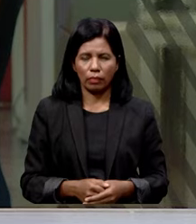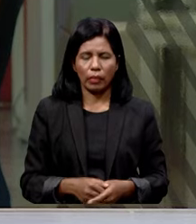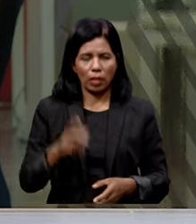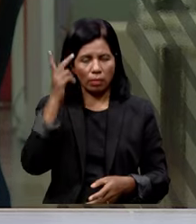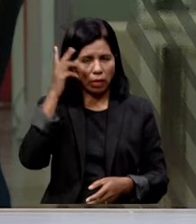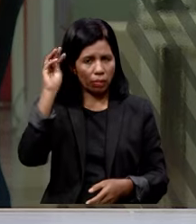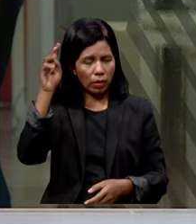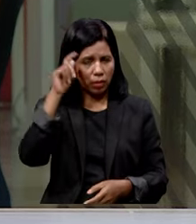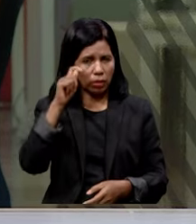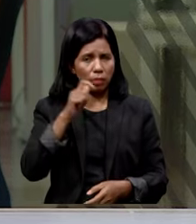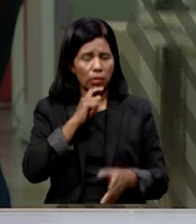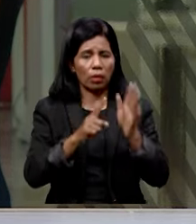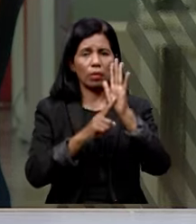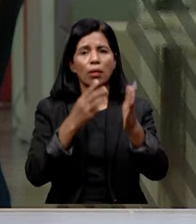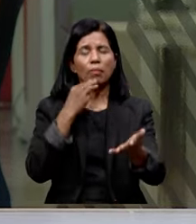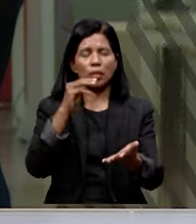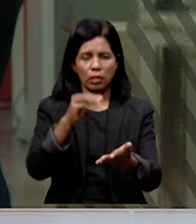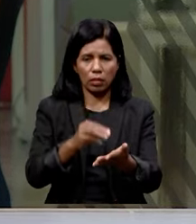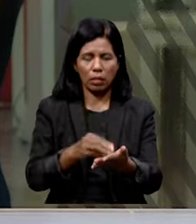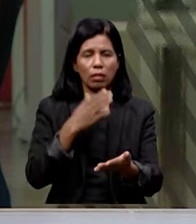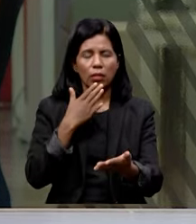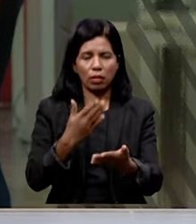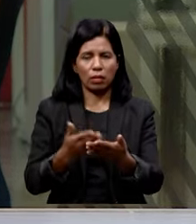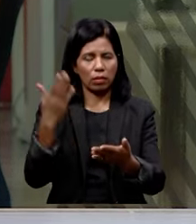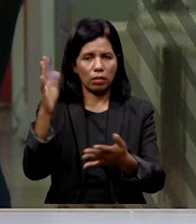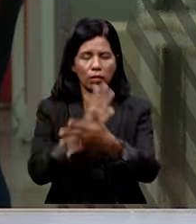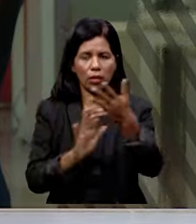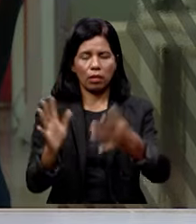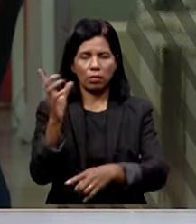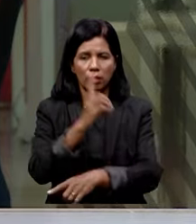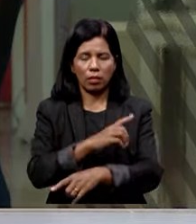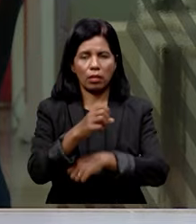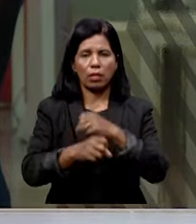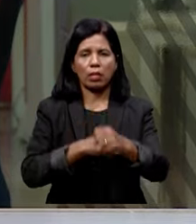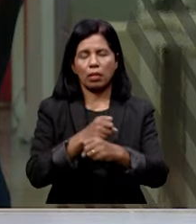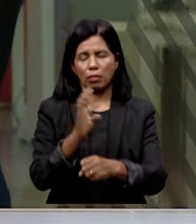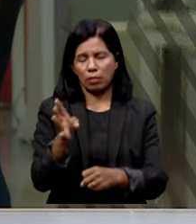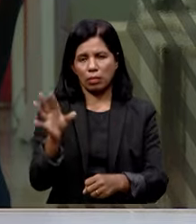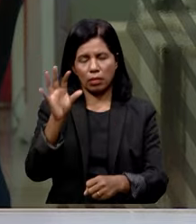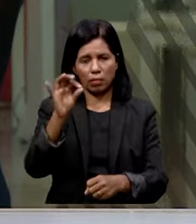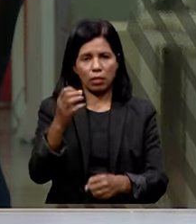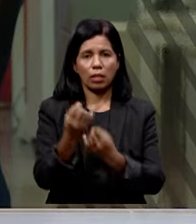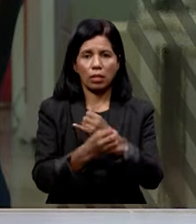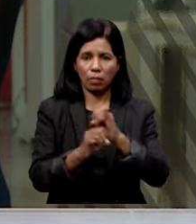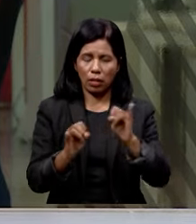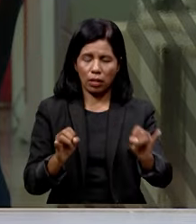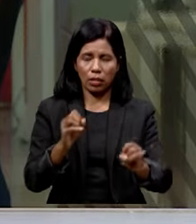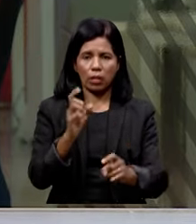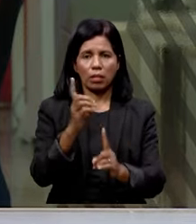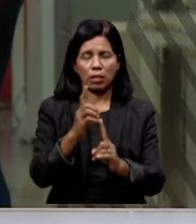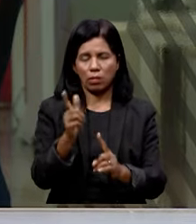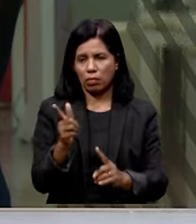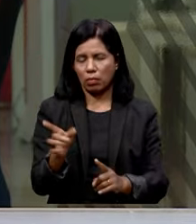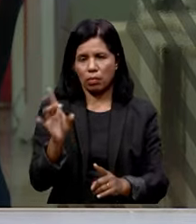Ex-Primeiro-Ministro Dr. Martin Rua, que tomou mensagem refletivo e a âmbito comemoração Tinan Hatun Resensia, proclamação de independência, 28 de